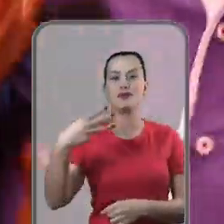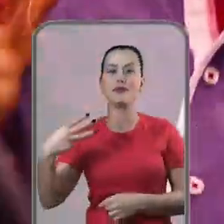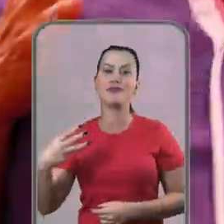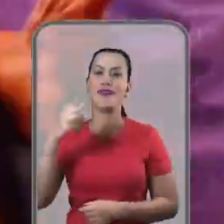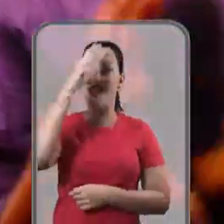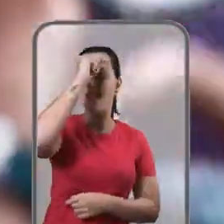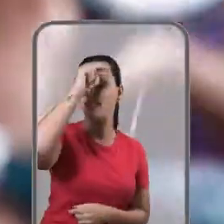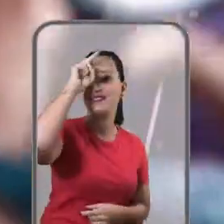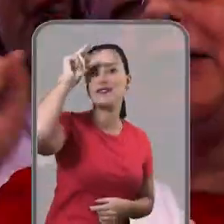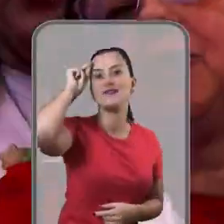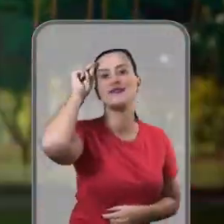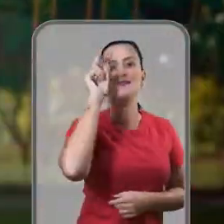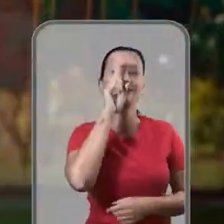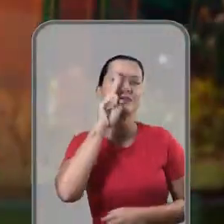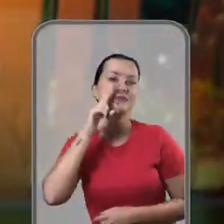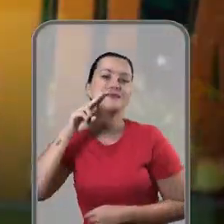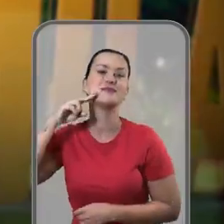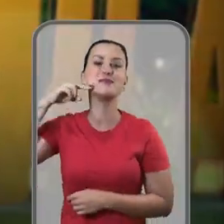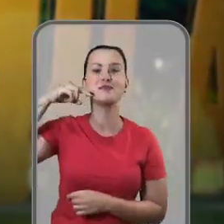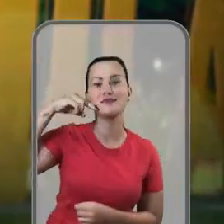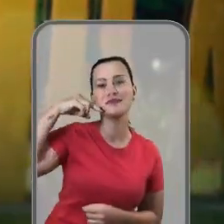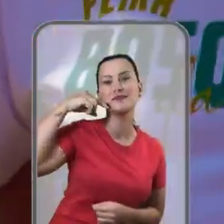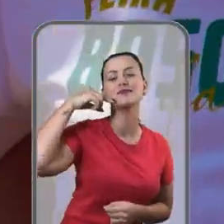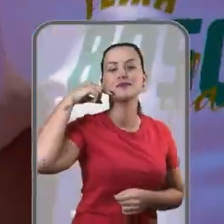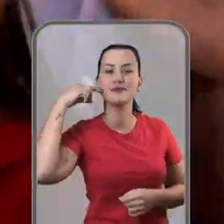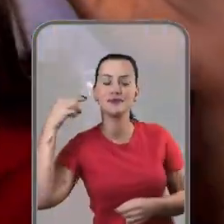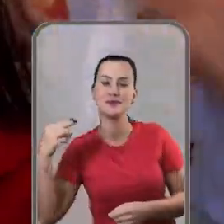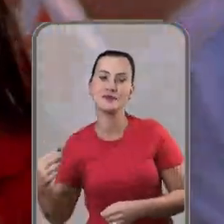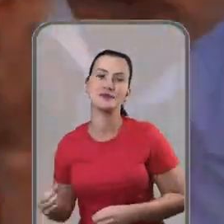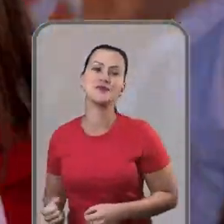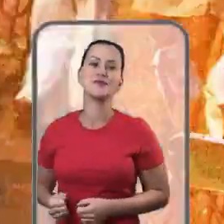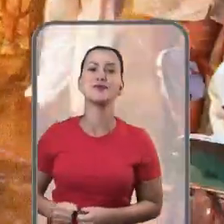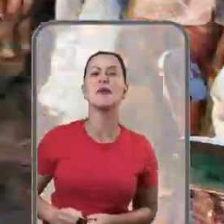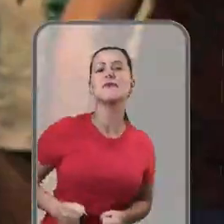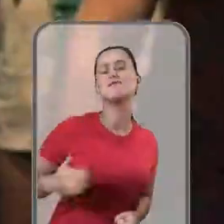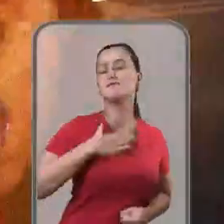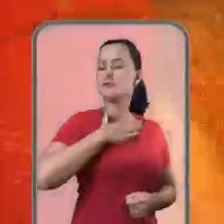a nossa prefeita Camila Jara.